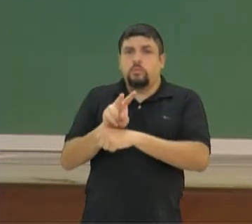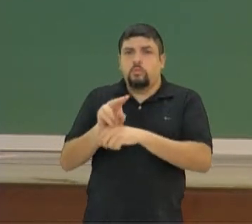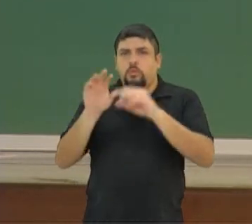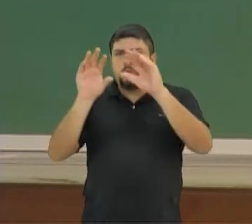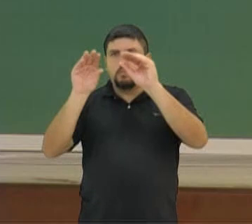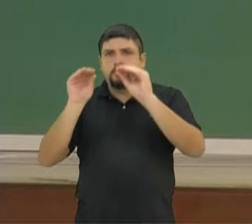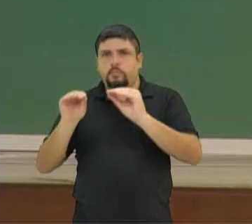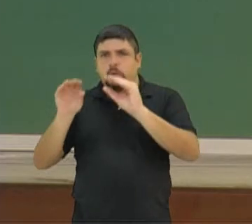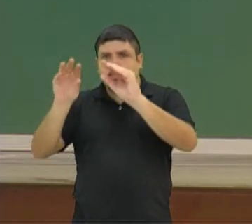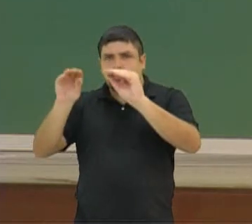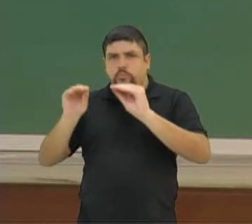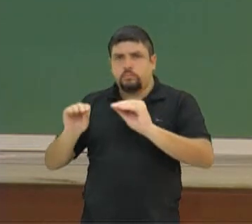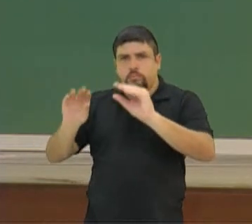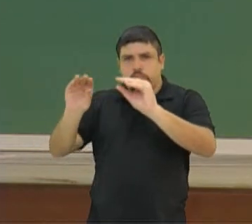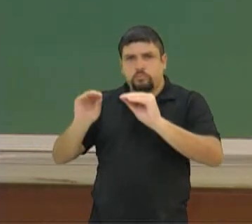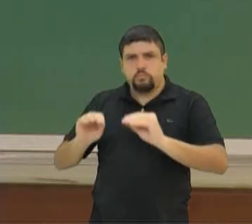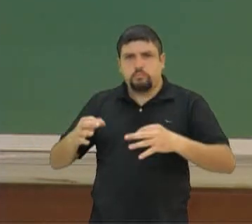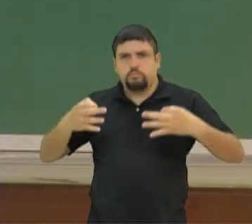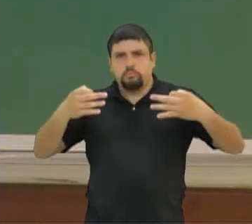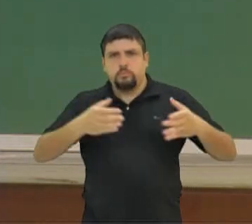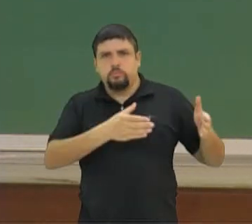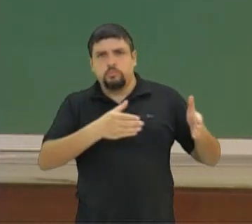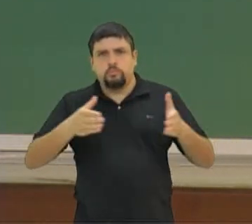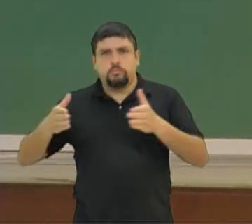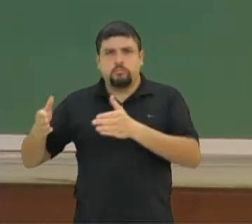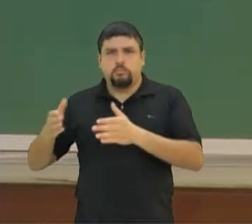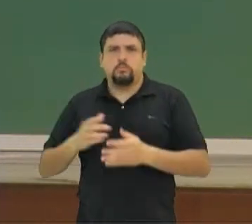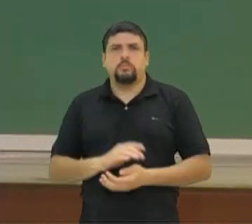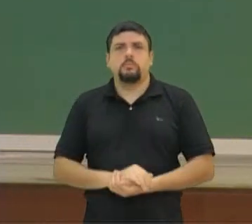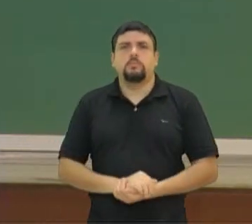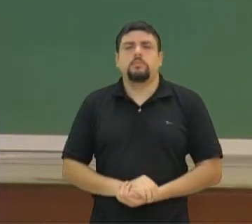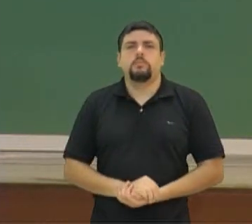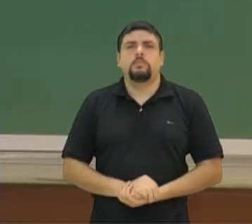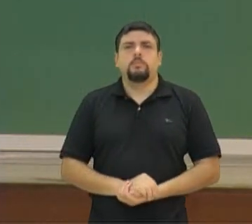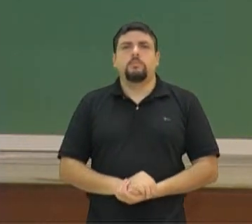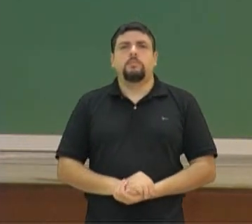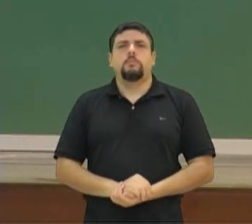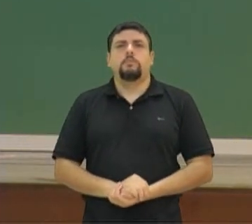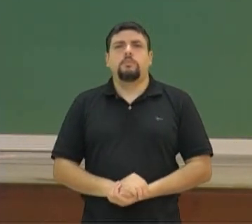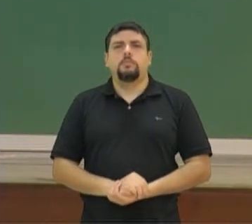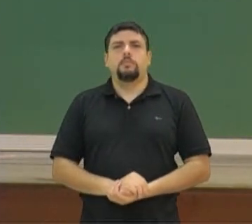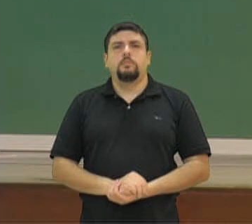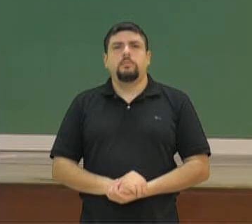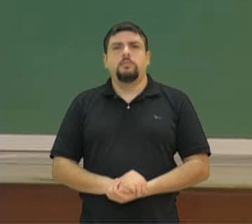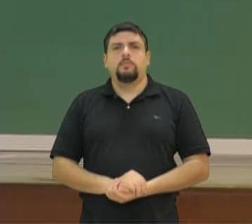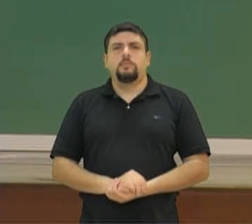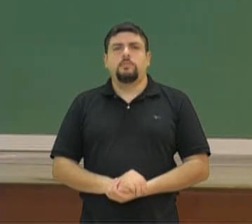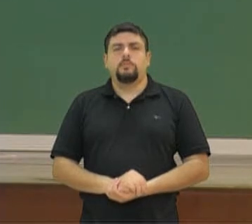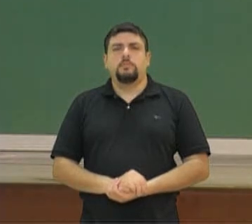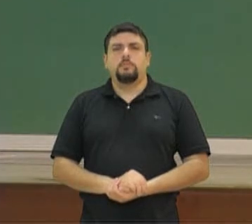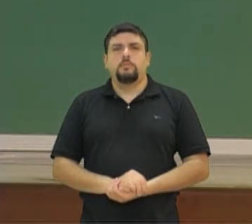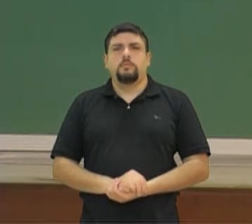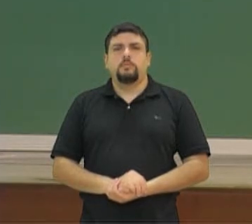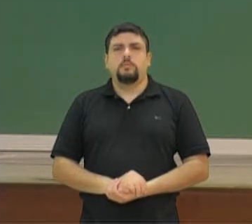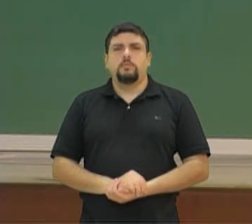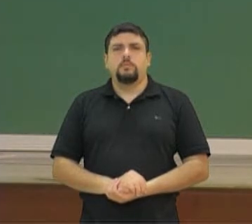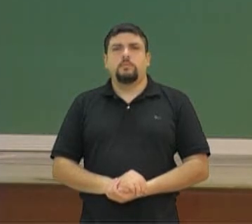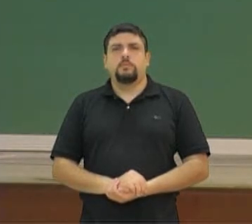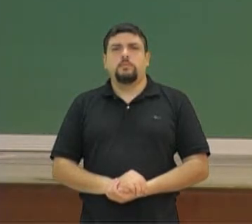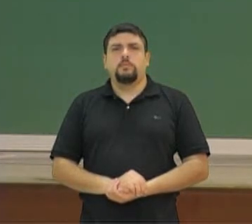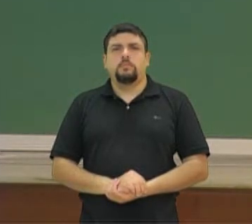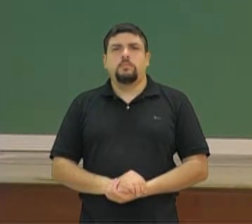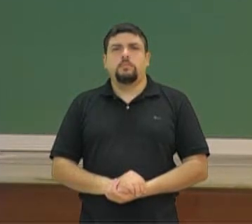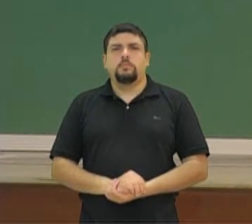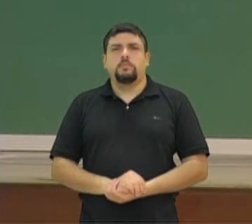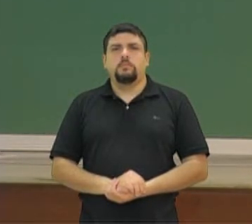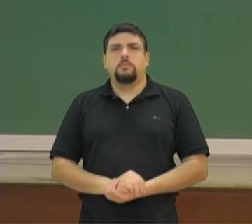aqui, x à quinta, menos 6x à quarta, mais x ao cubo, mais 36x à quarta, menos 20x, menos 48. Vamos ver que a alternativa mesmo é